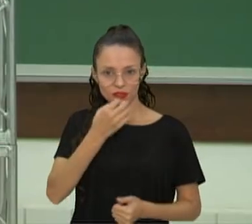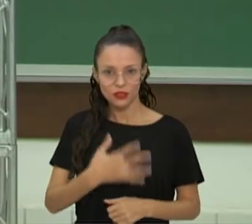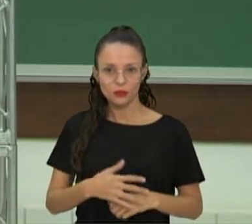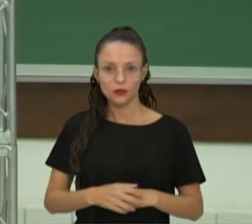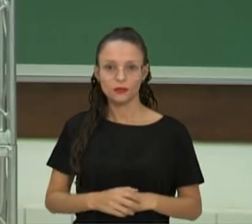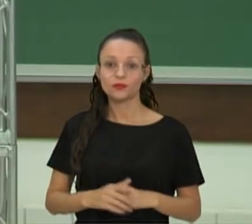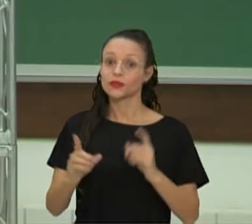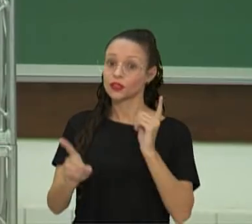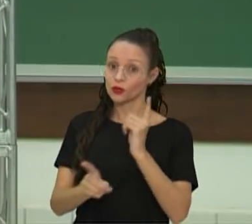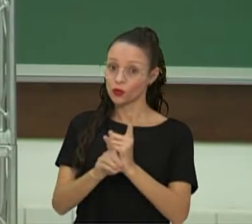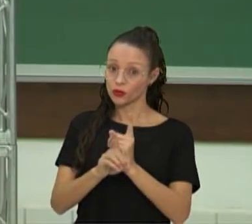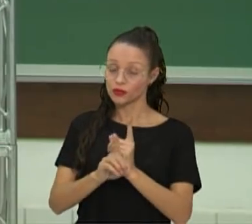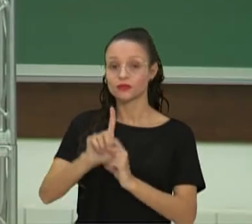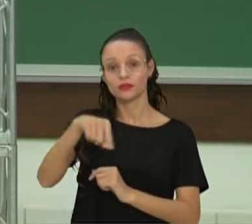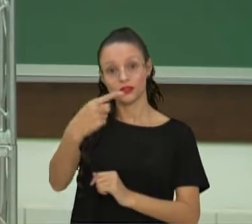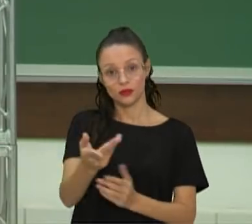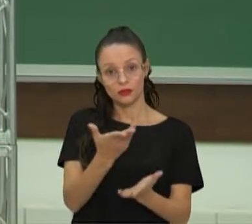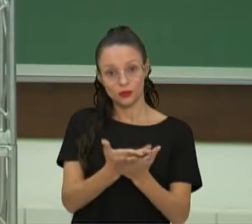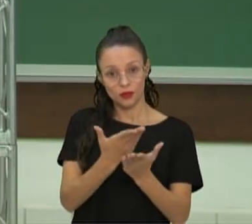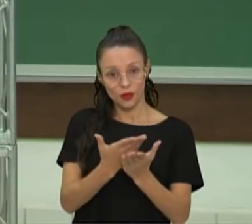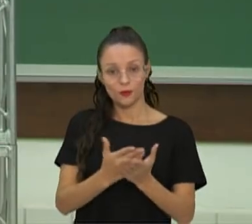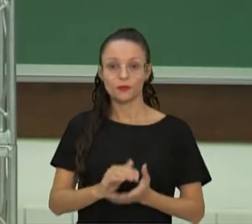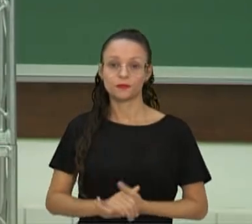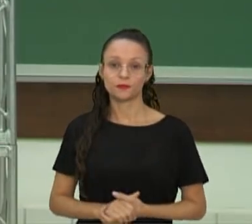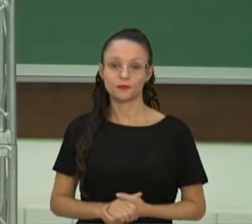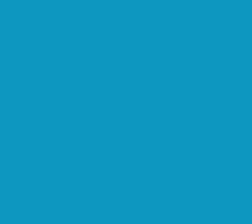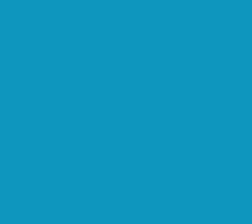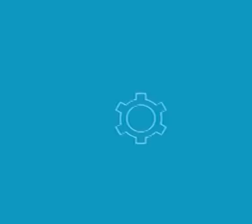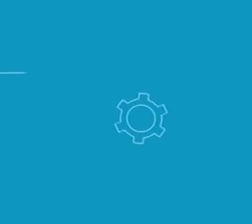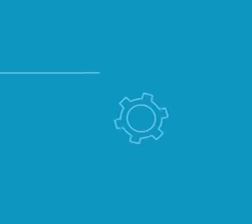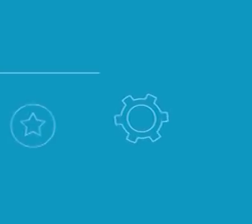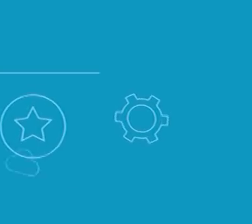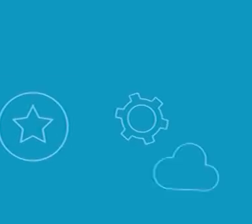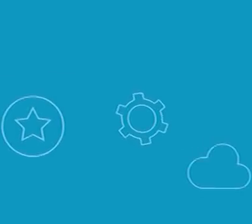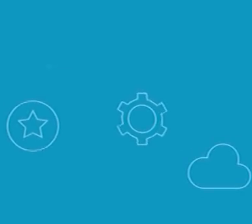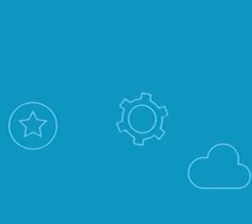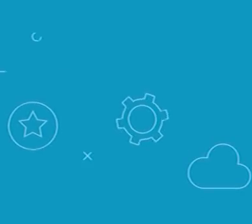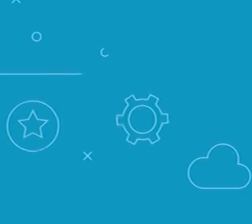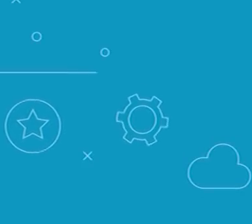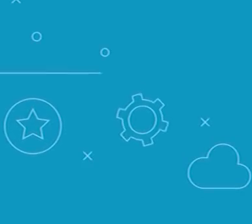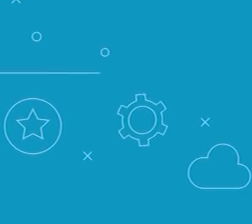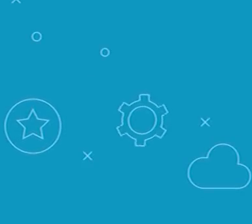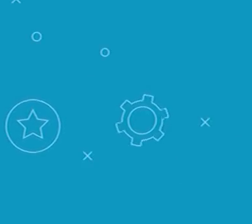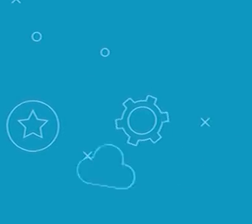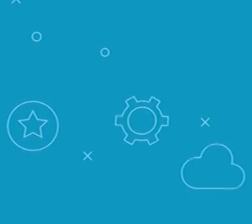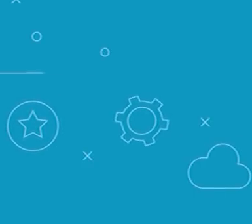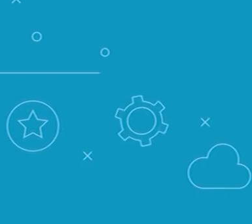gente se encontra então na próxima aula. Até lá!